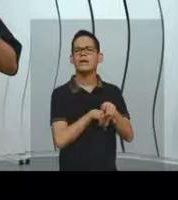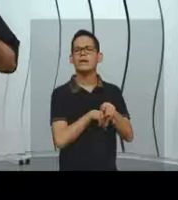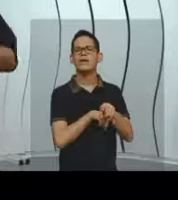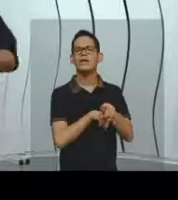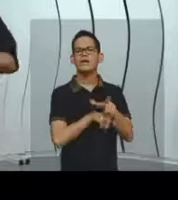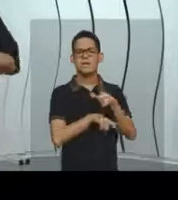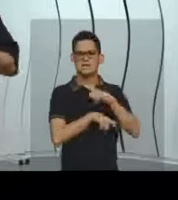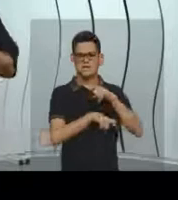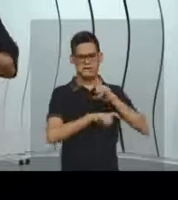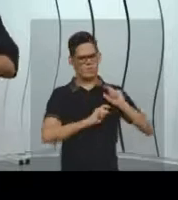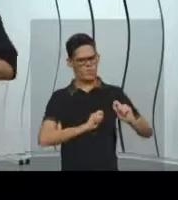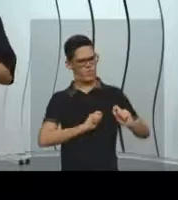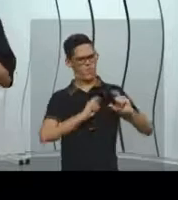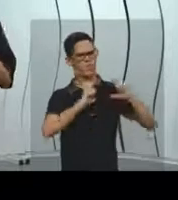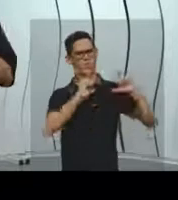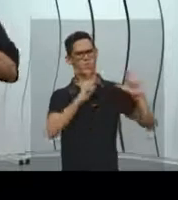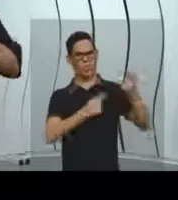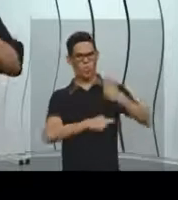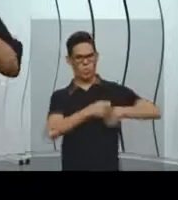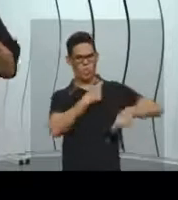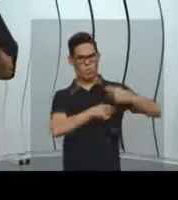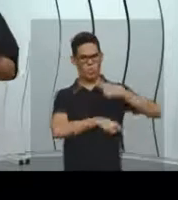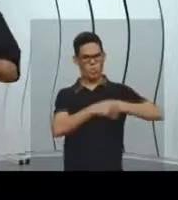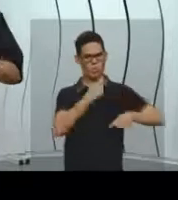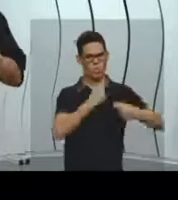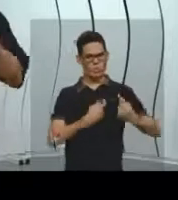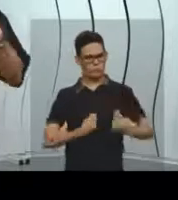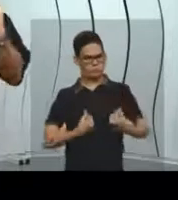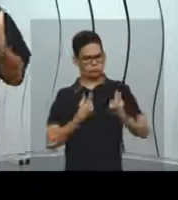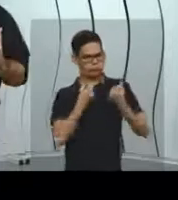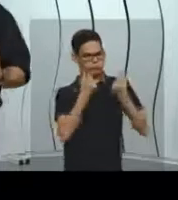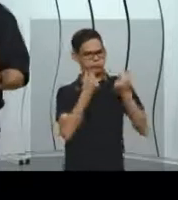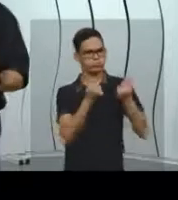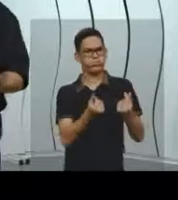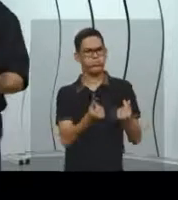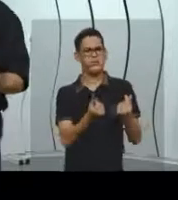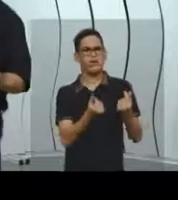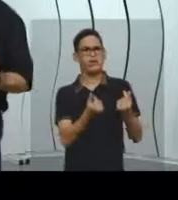a economia, para a sociedade, um aumento e uma